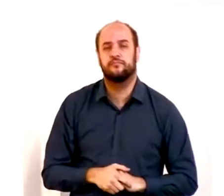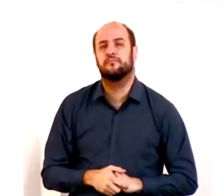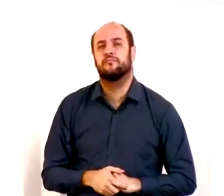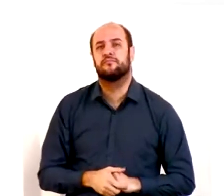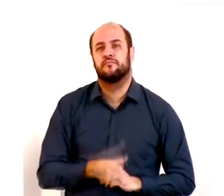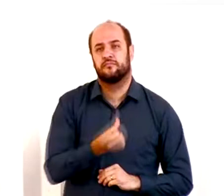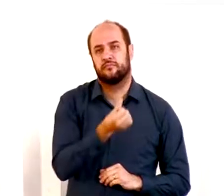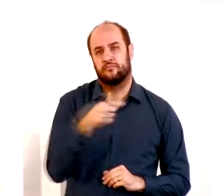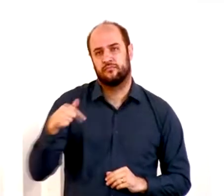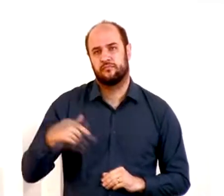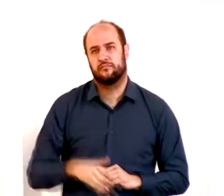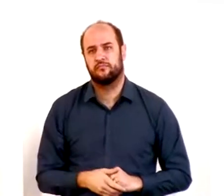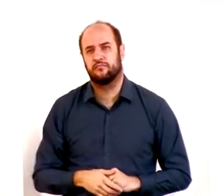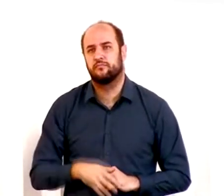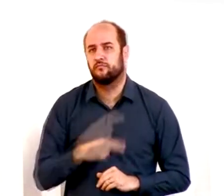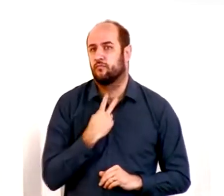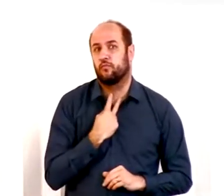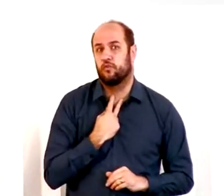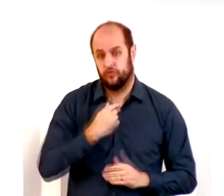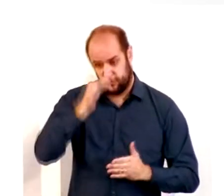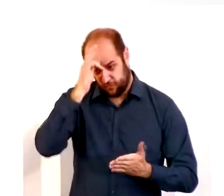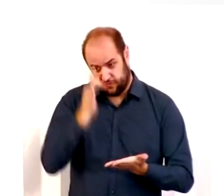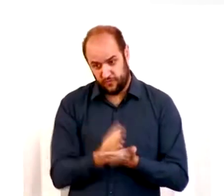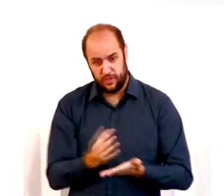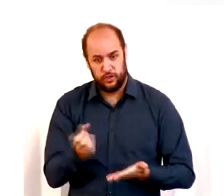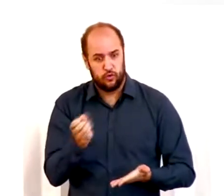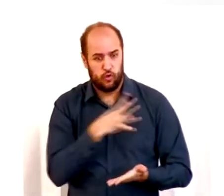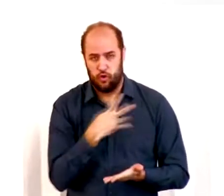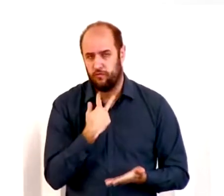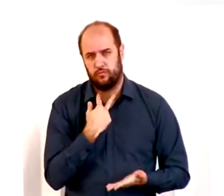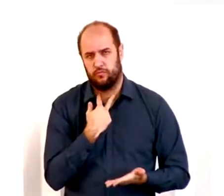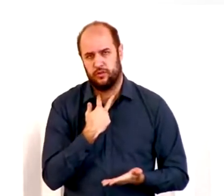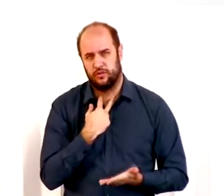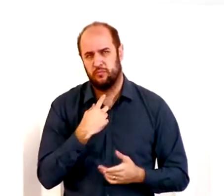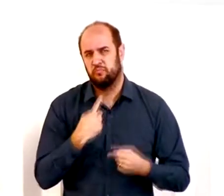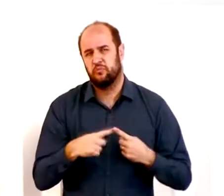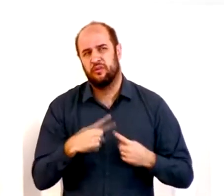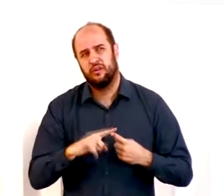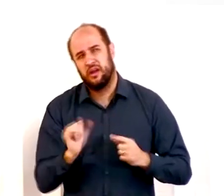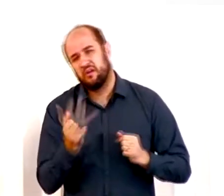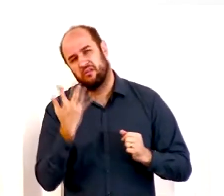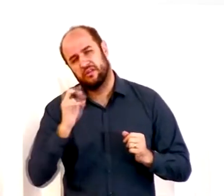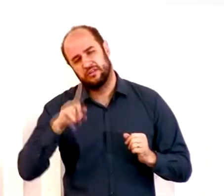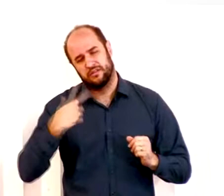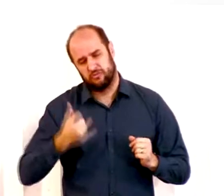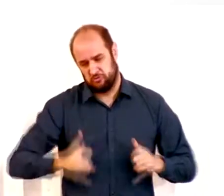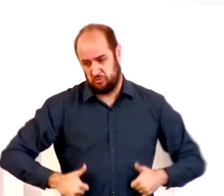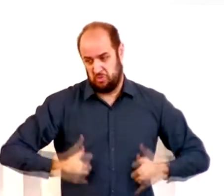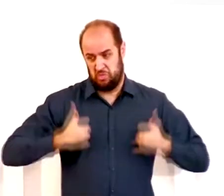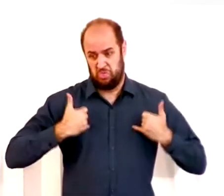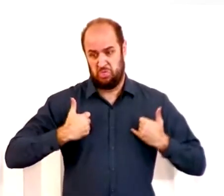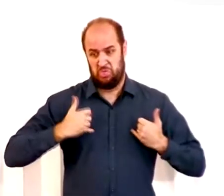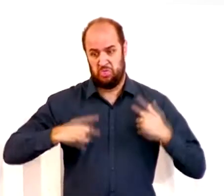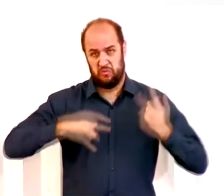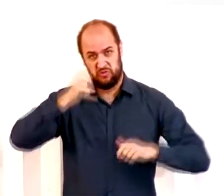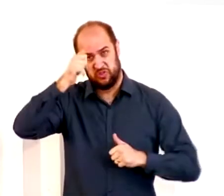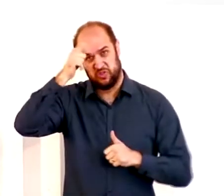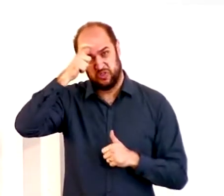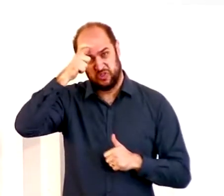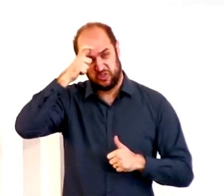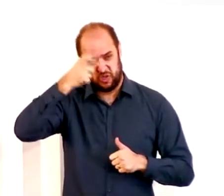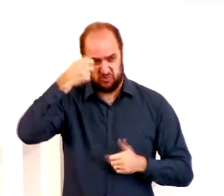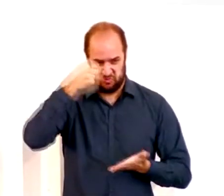e 7, não seja neófito, para não suceder que se ensoberbeça e incorra na condenação do diabo. Pelo contrário,